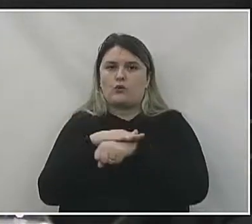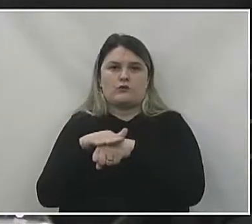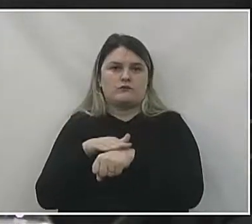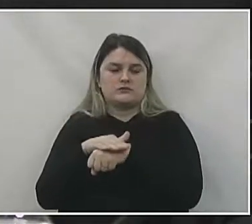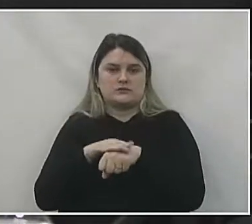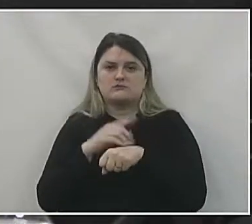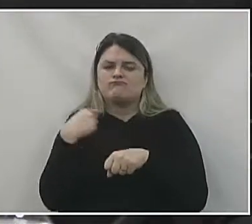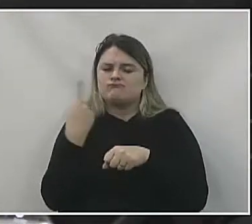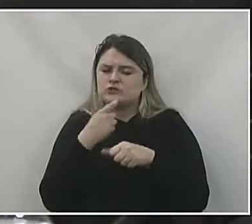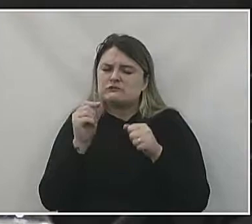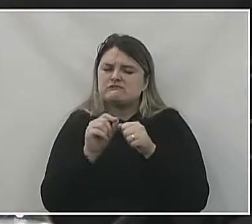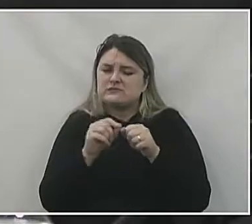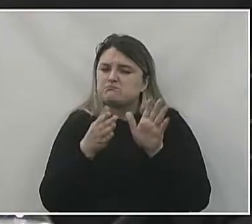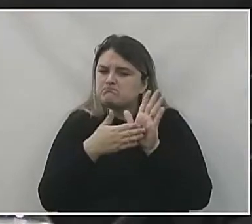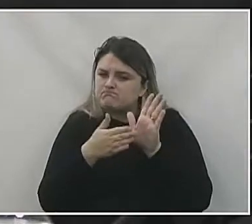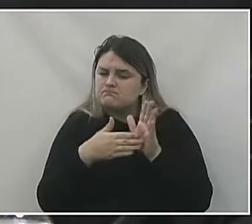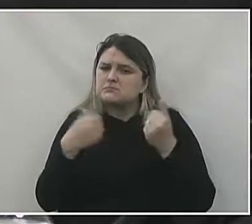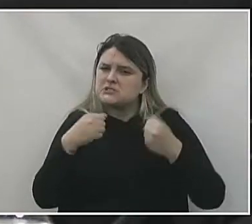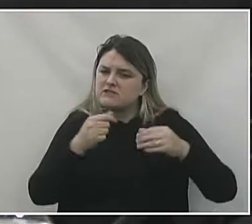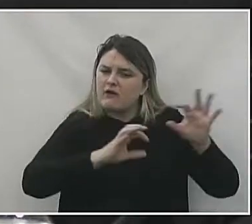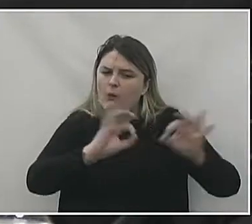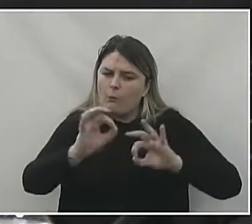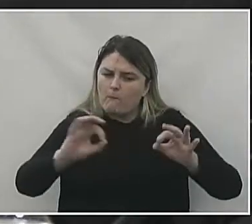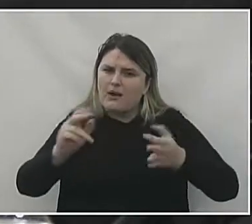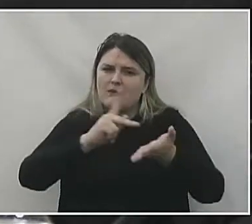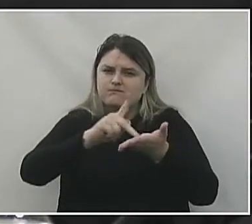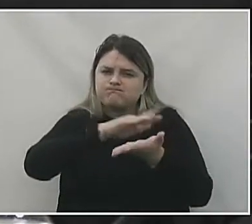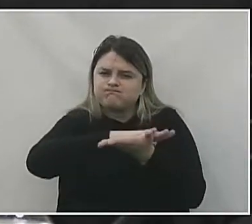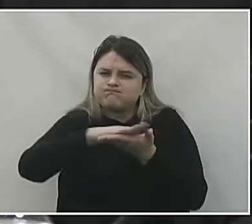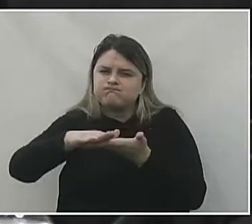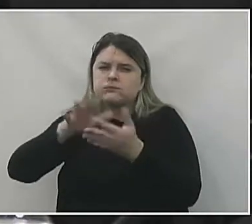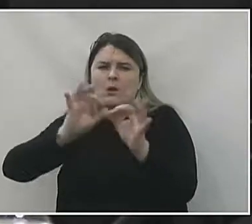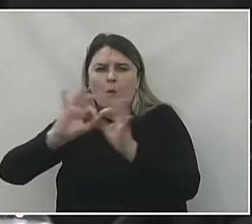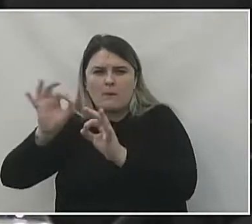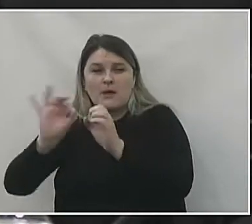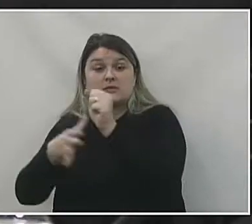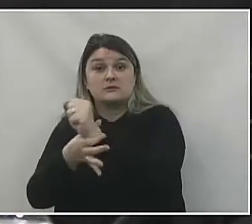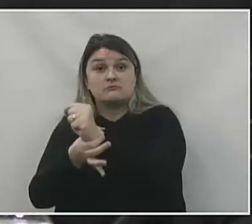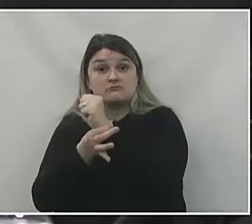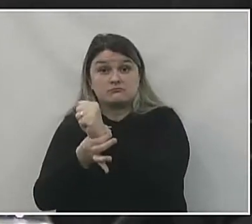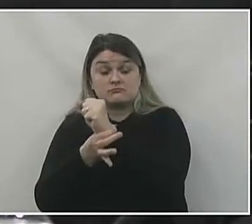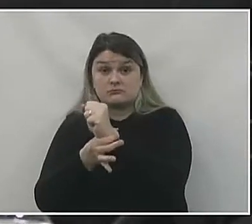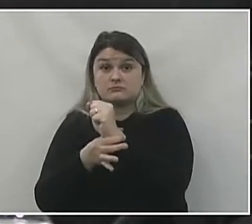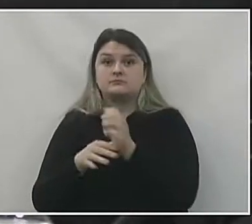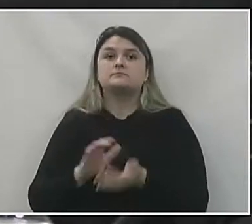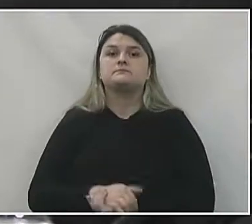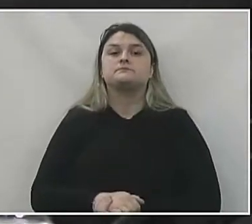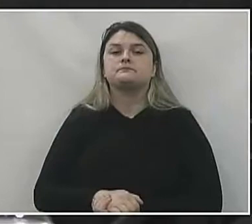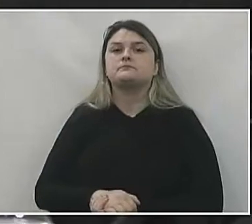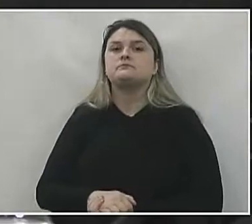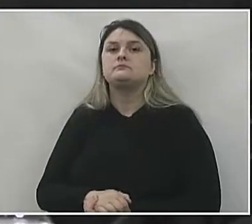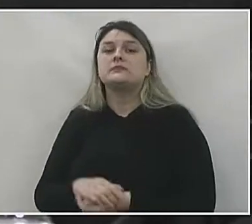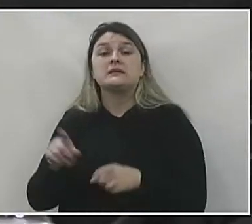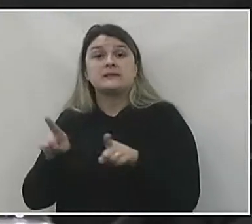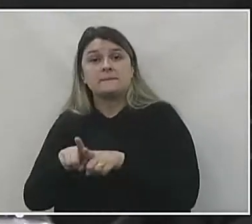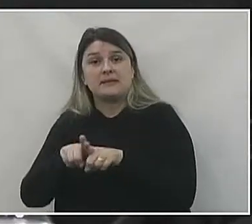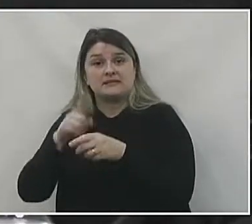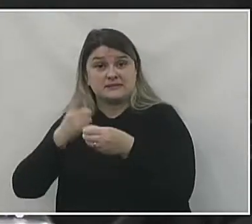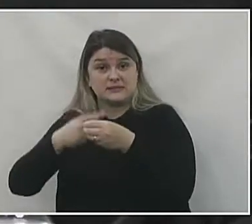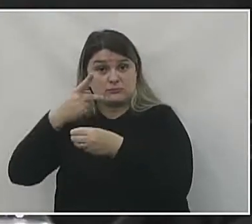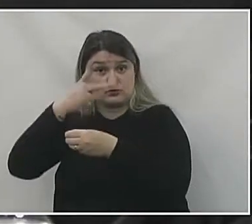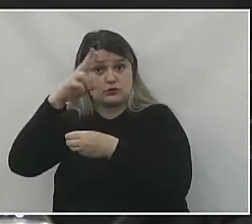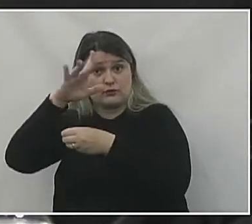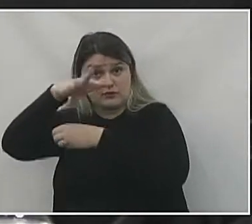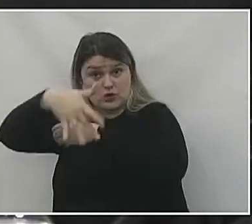pedido nem o vereador no RN que o vereador Júlio Gilson Pires e mais alguns vereadores e lideranças do de